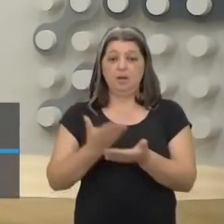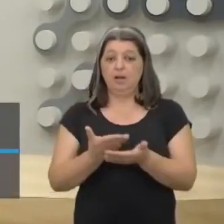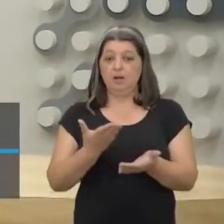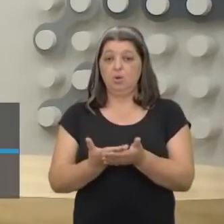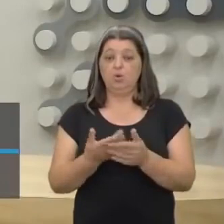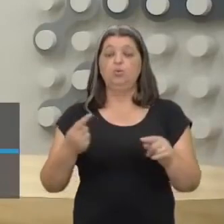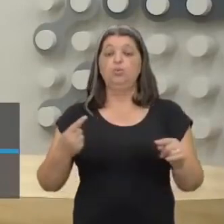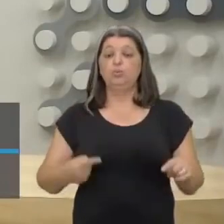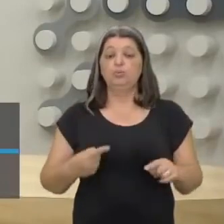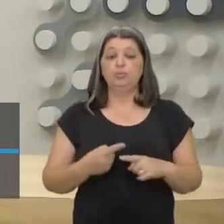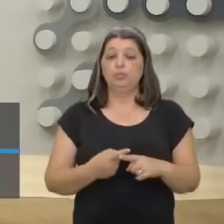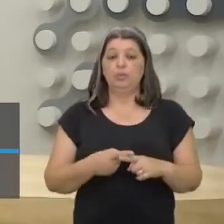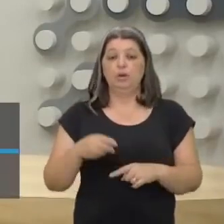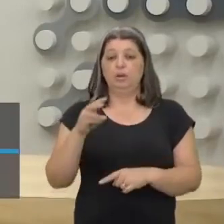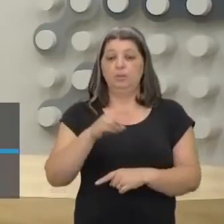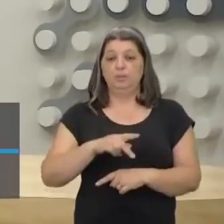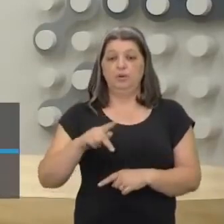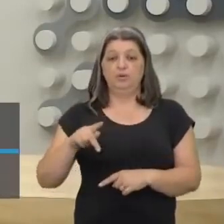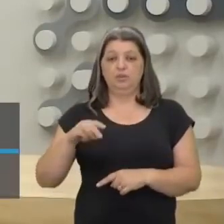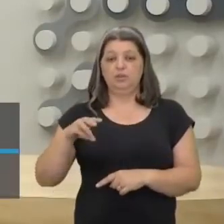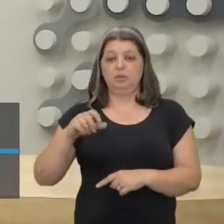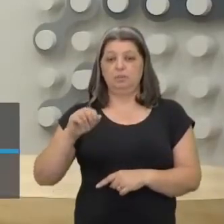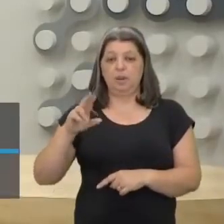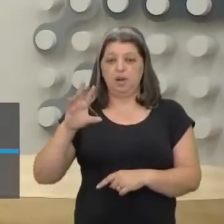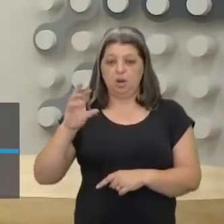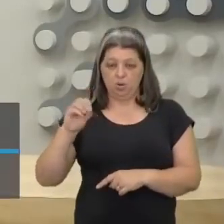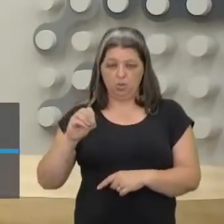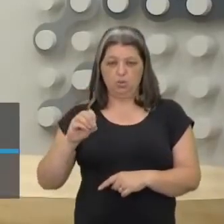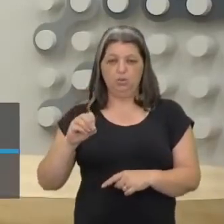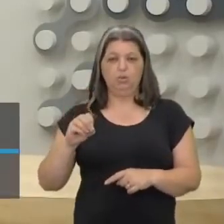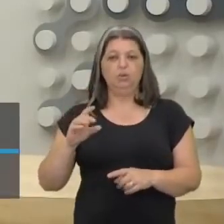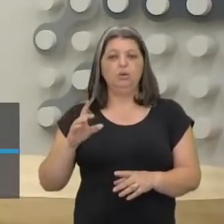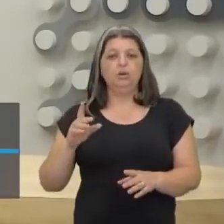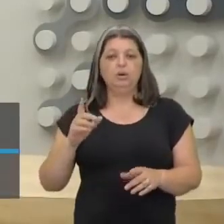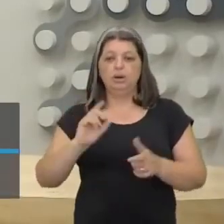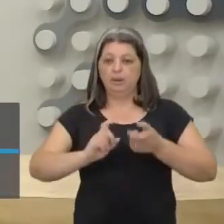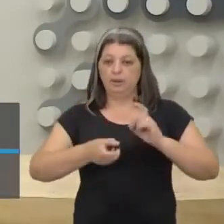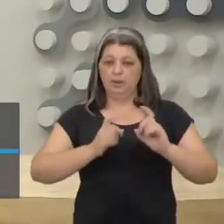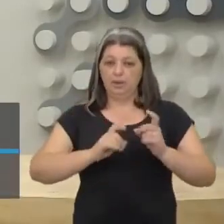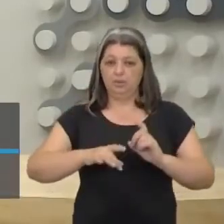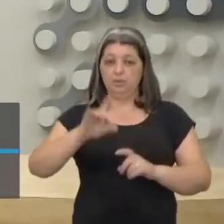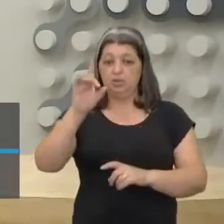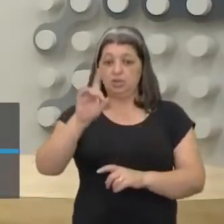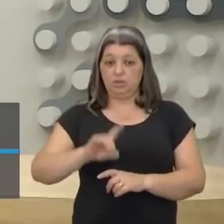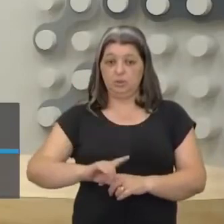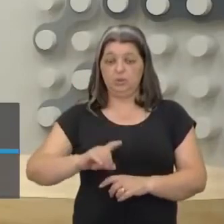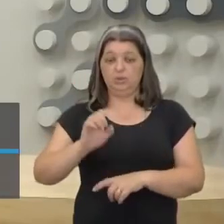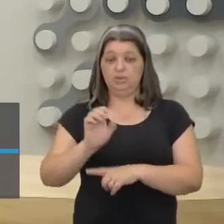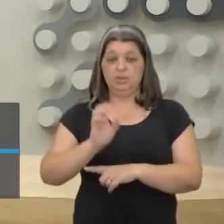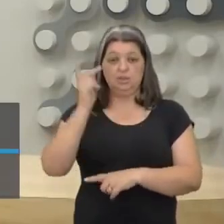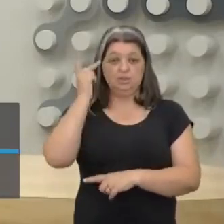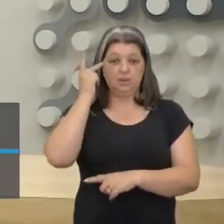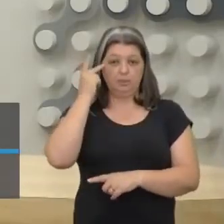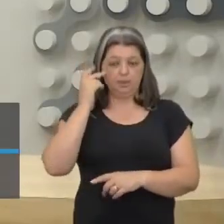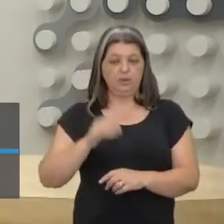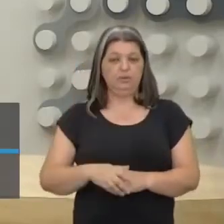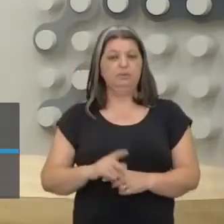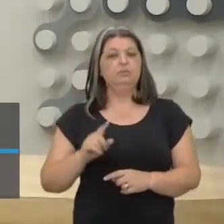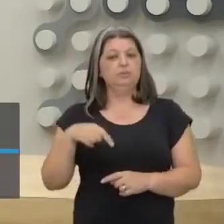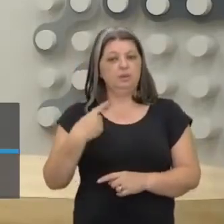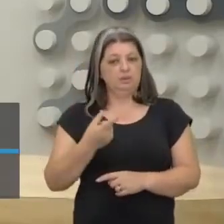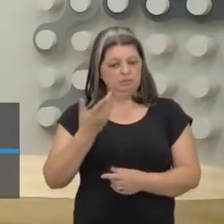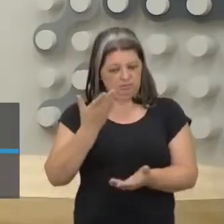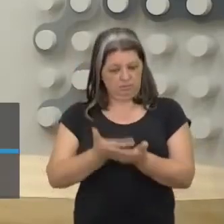porque o professor Mauro está lá em Serra Negra com o encontro dos diretores aqui do estado de São Paulo. Enquanto isso, a gente vai de aula